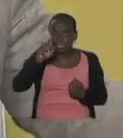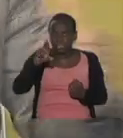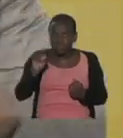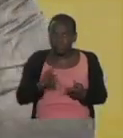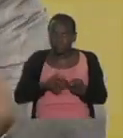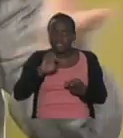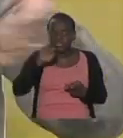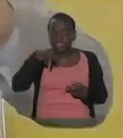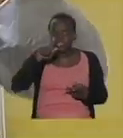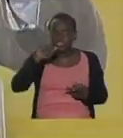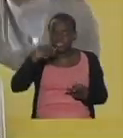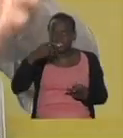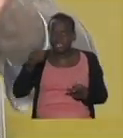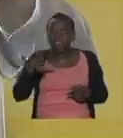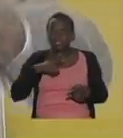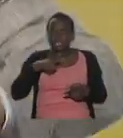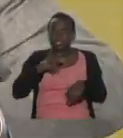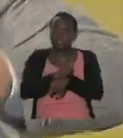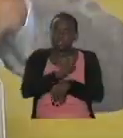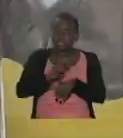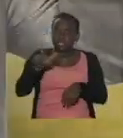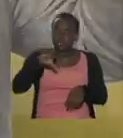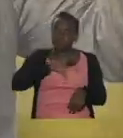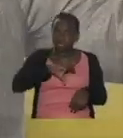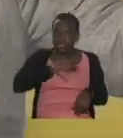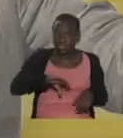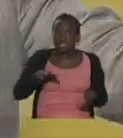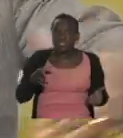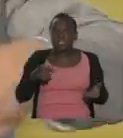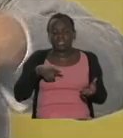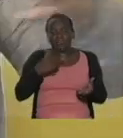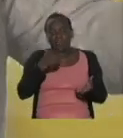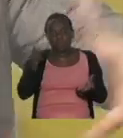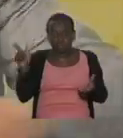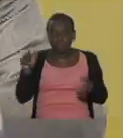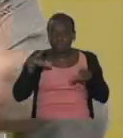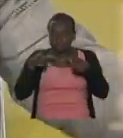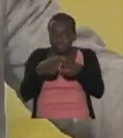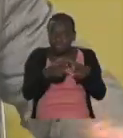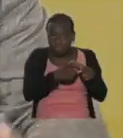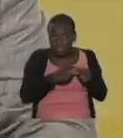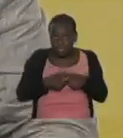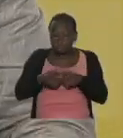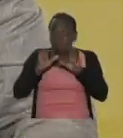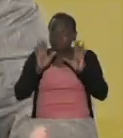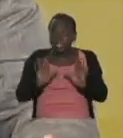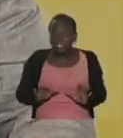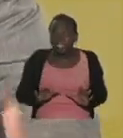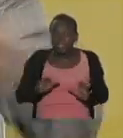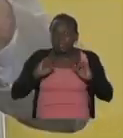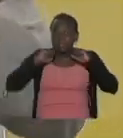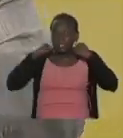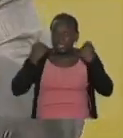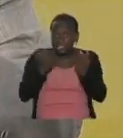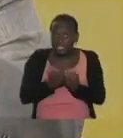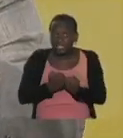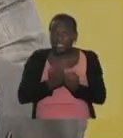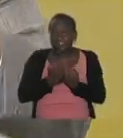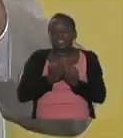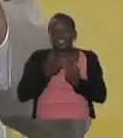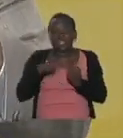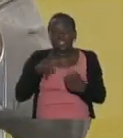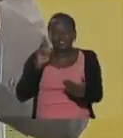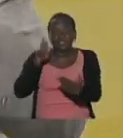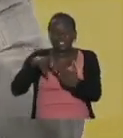temos o engenhão temos alternativa lá da Portuguesa temos Alternativa de outros estdios menores mas o